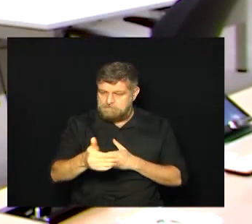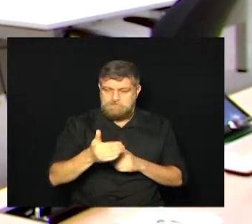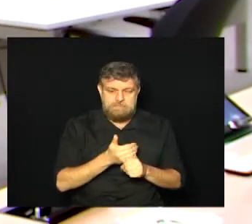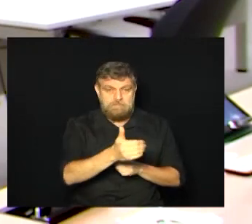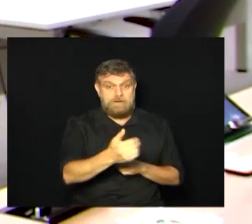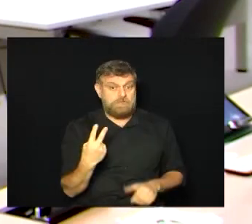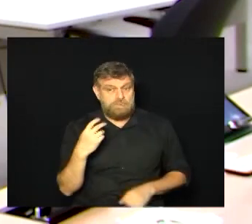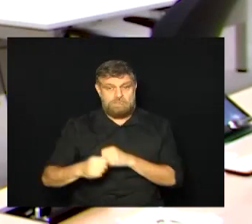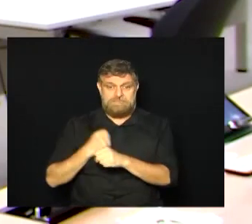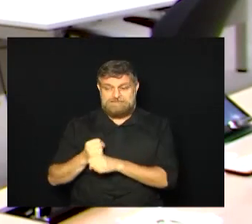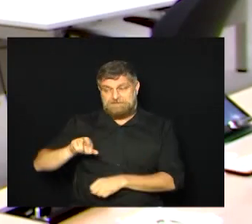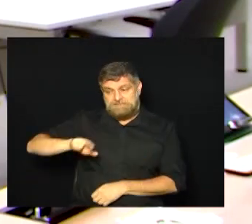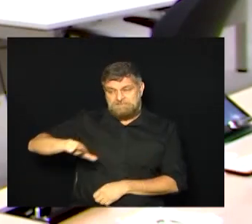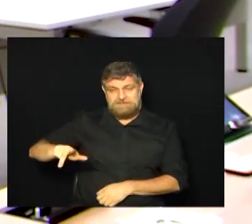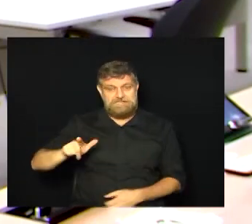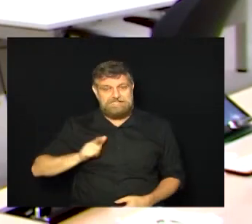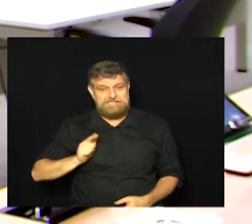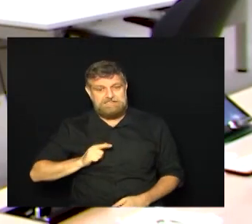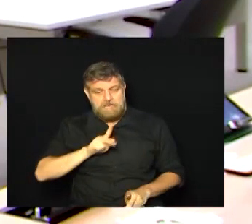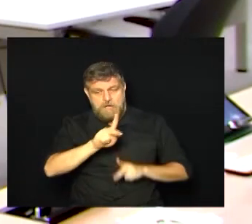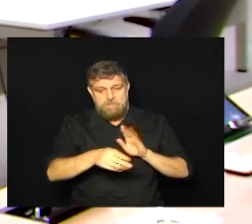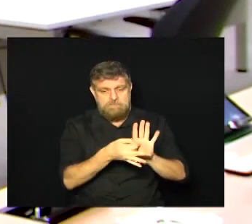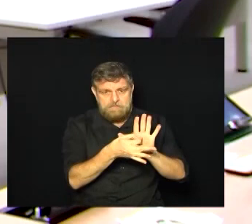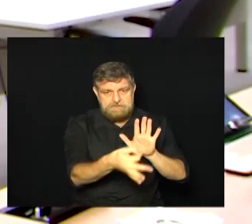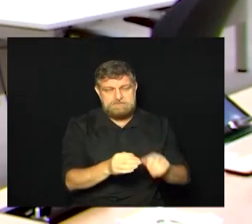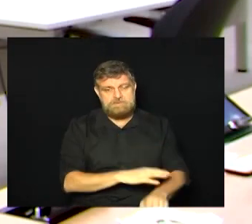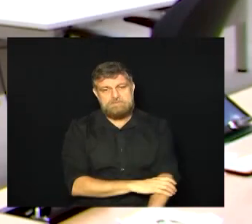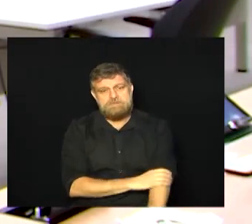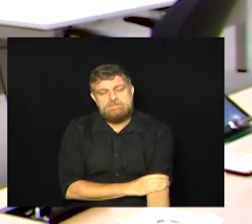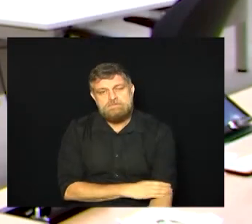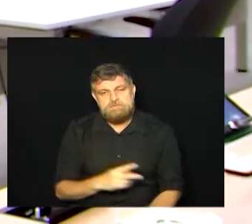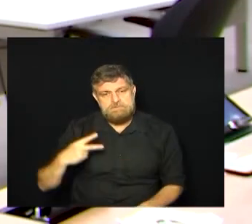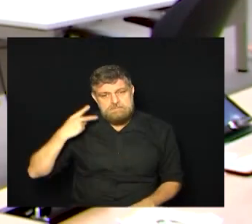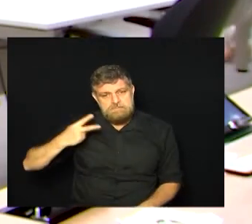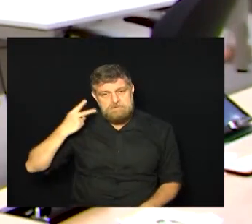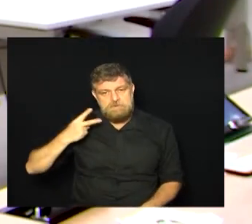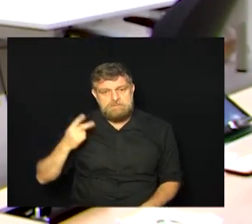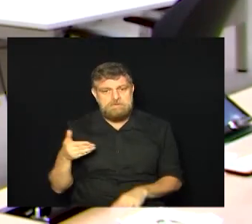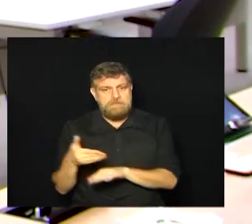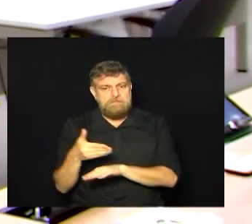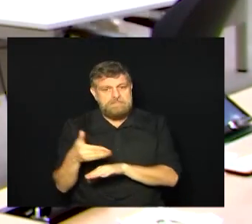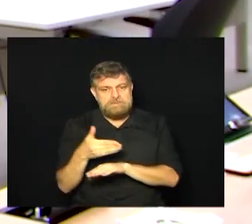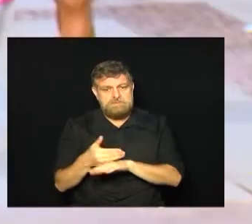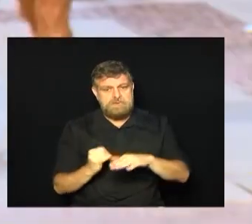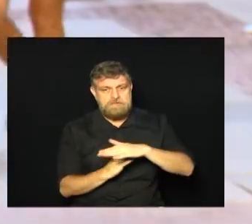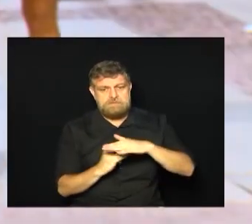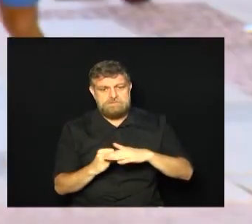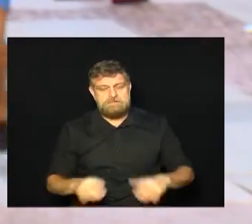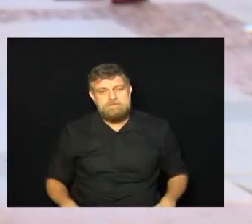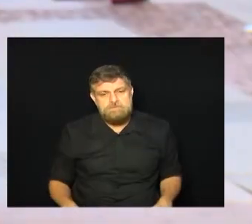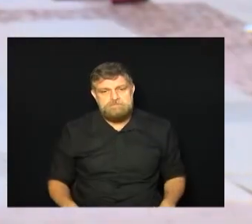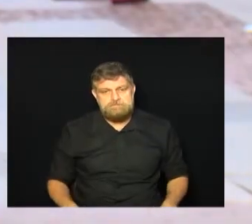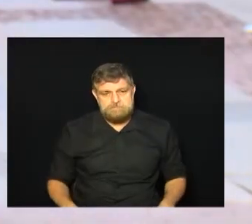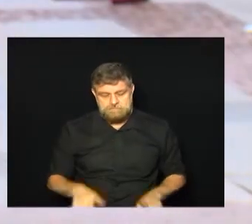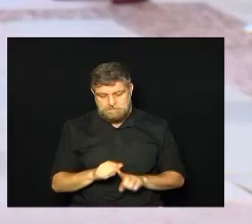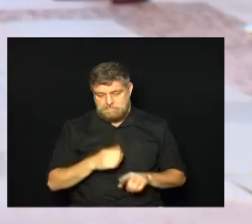2 anos, e ela tem uma ampla participação, até da população, não só dos vereadores, podem participar entidades e tudo mais. Em agosto